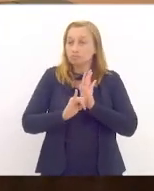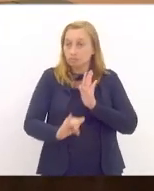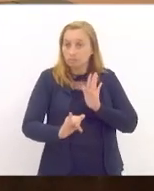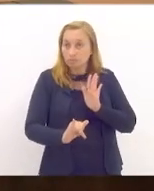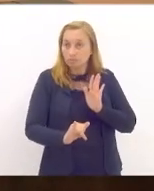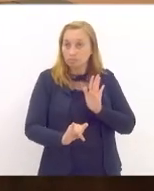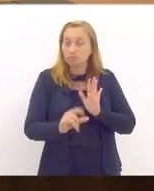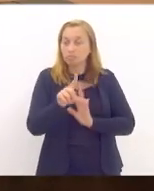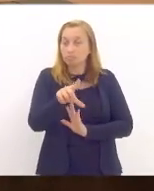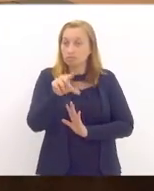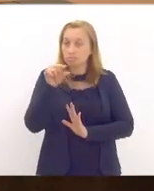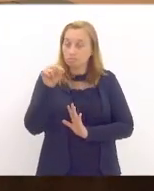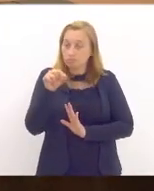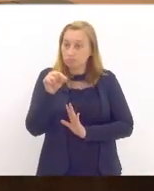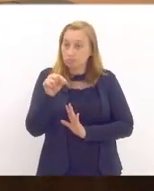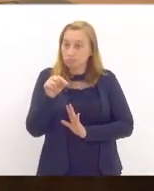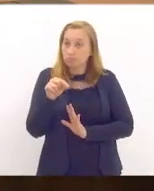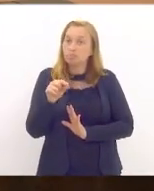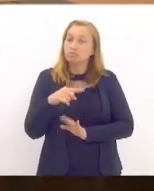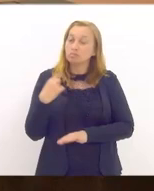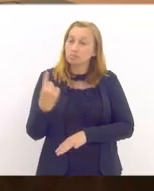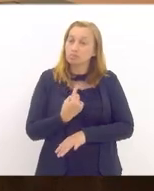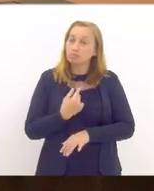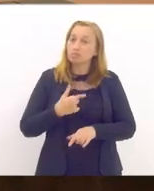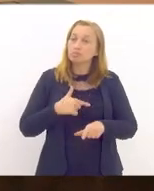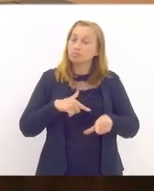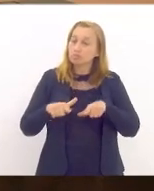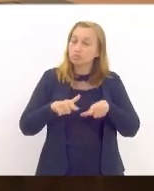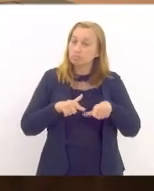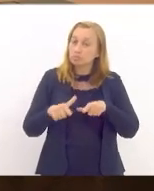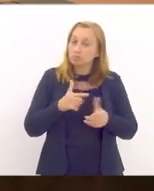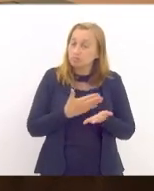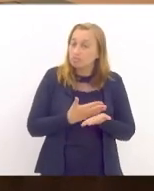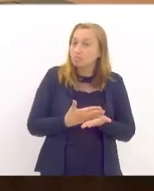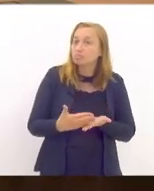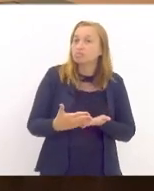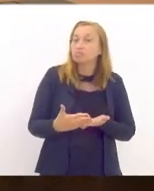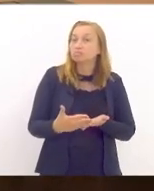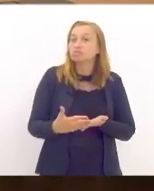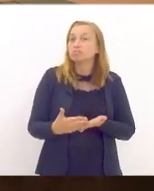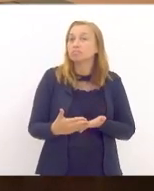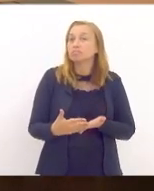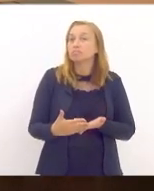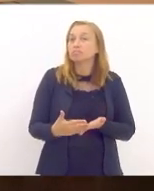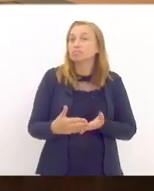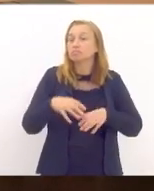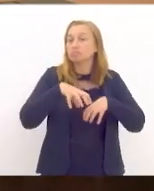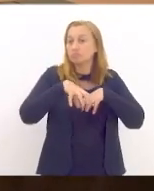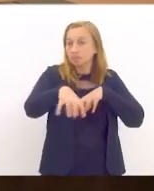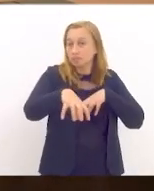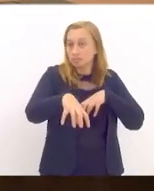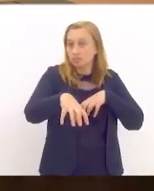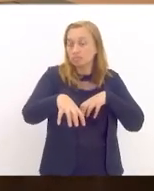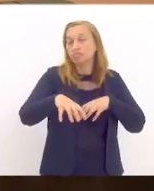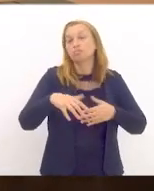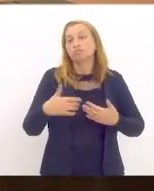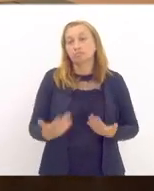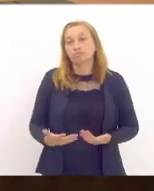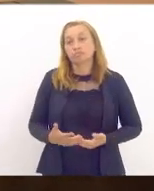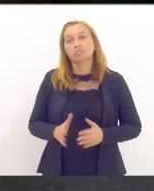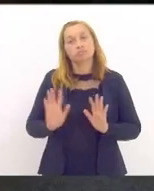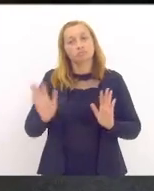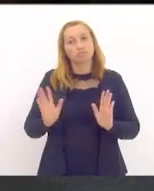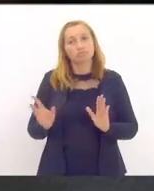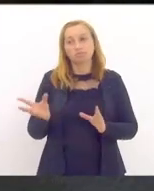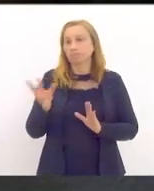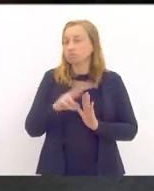decisão Desde quando a gente trabalhou começou a trabalhar de forma remota e híbrida